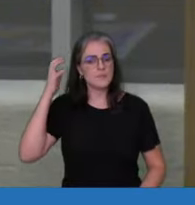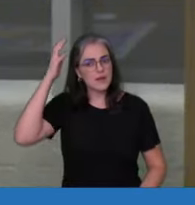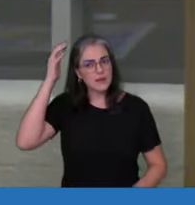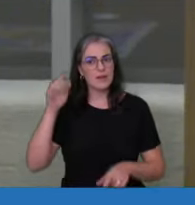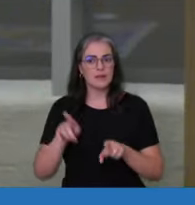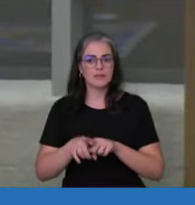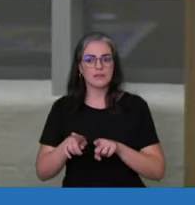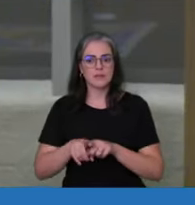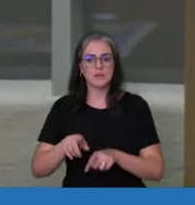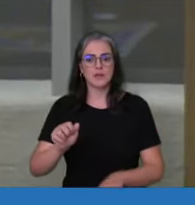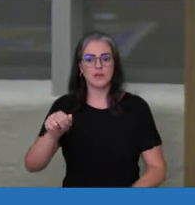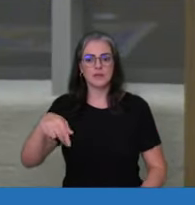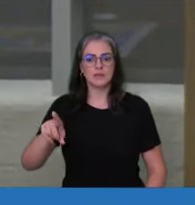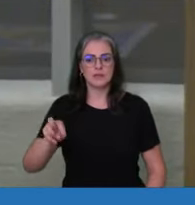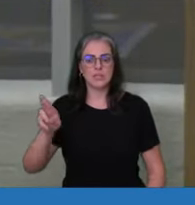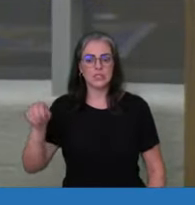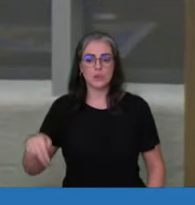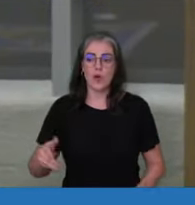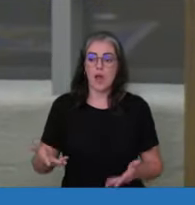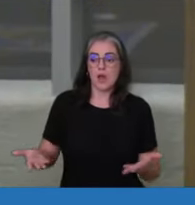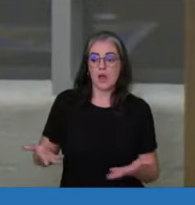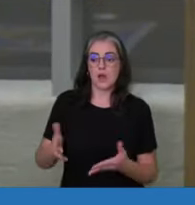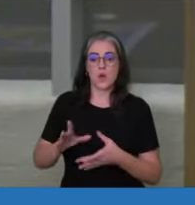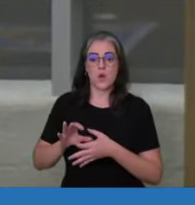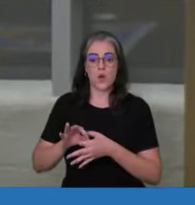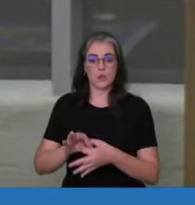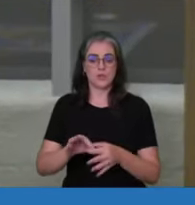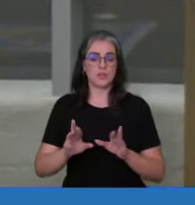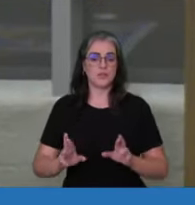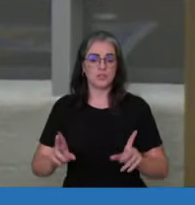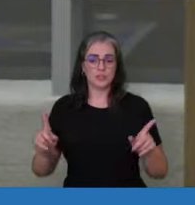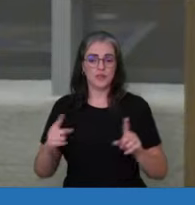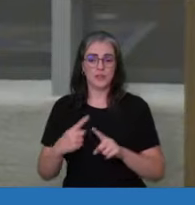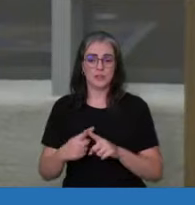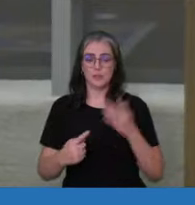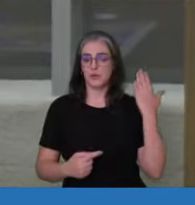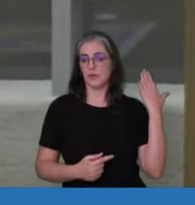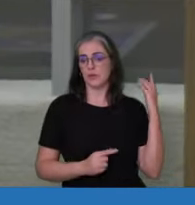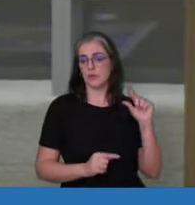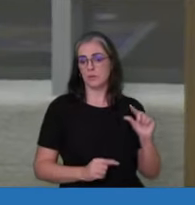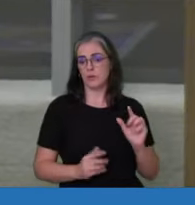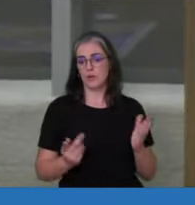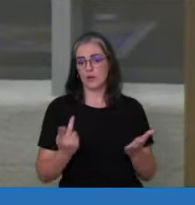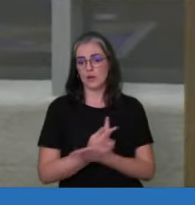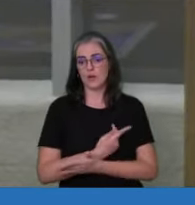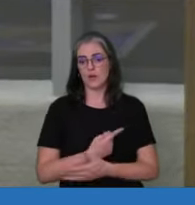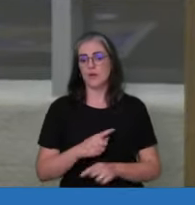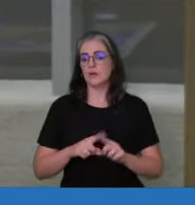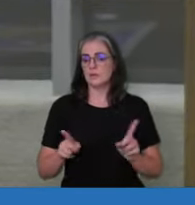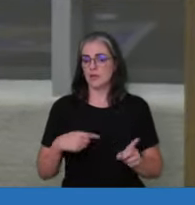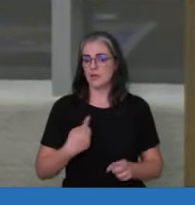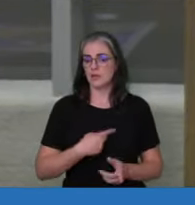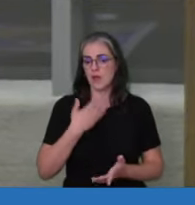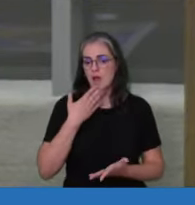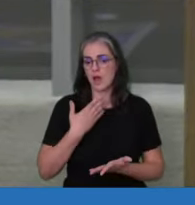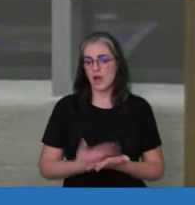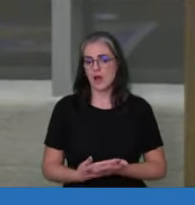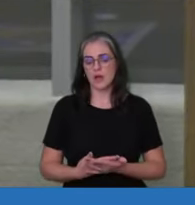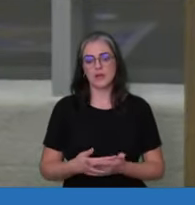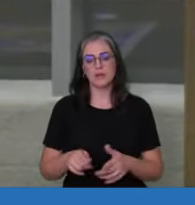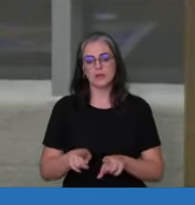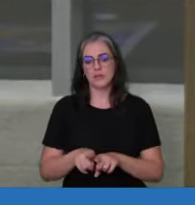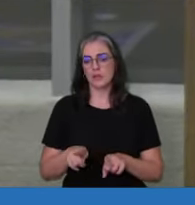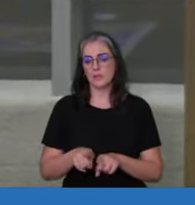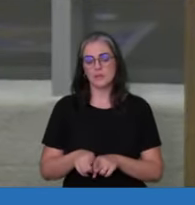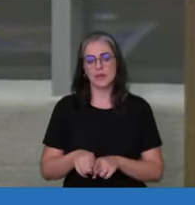agora num cenário um pouco diferente devido aos últimos acontecimentos que são estarrecedores. Como a própria viúva do